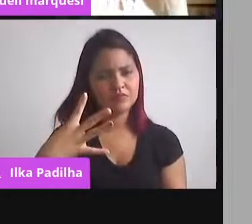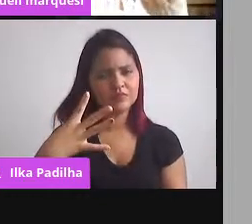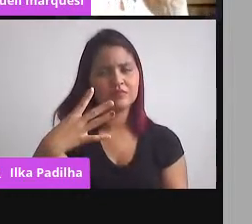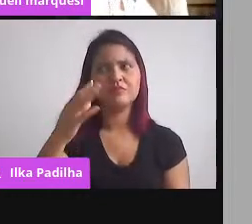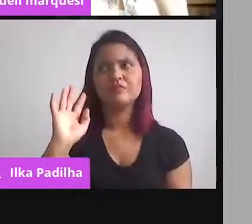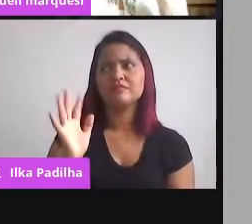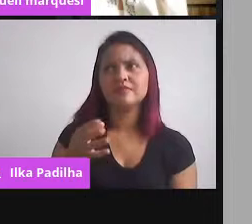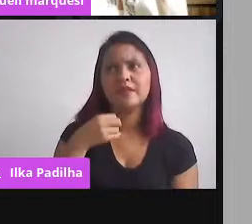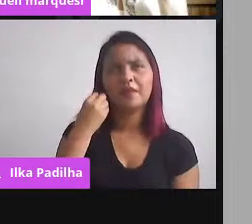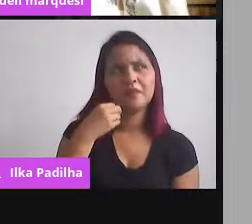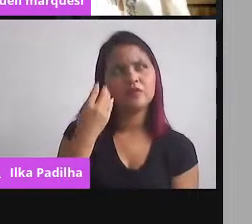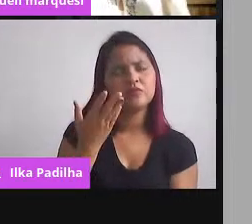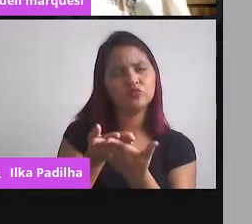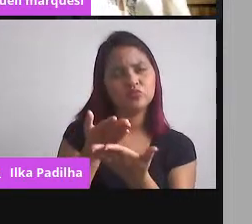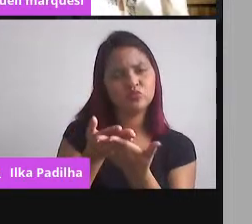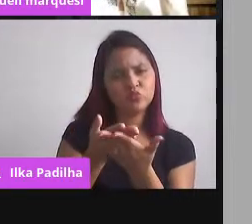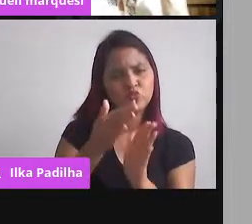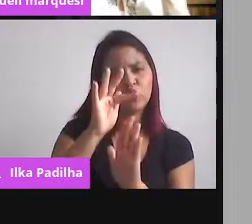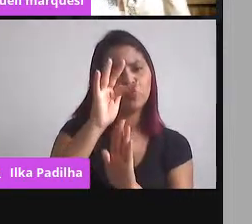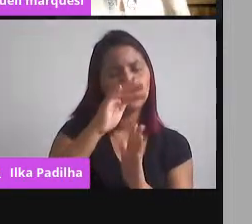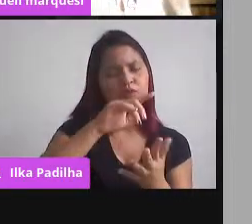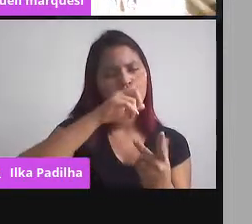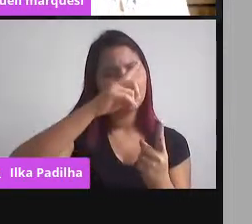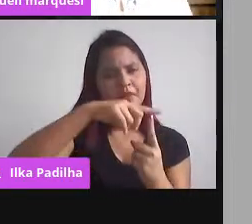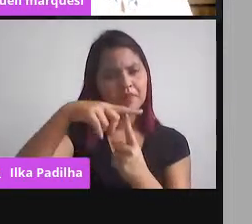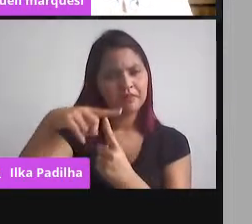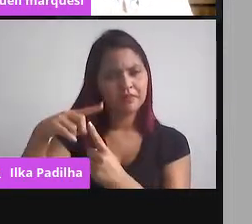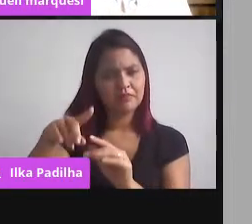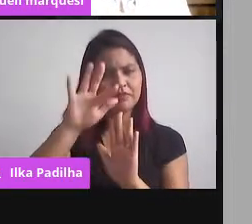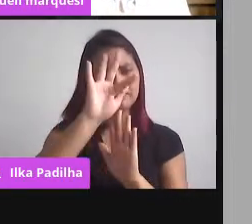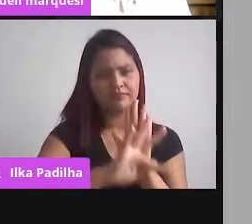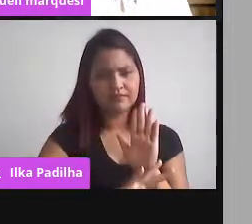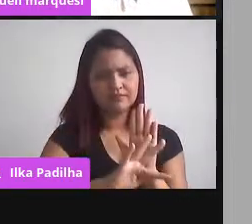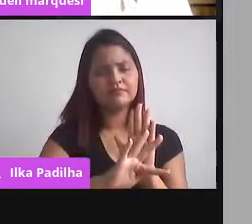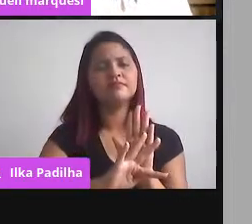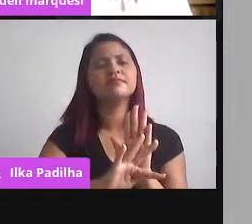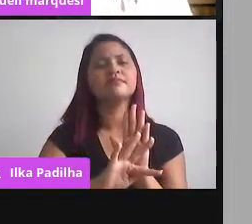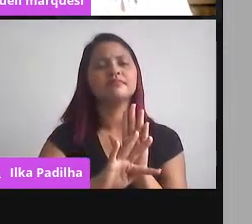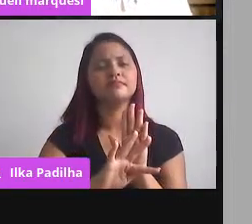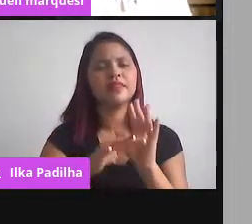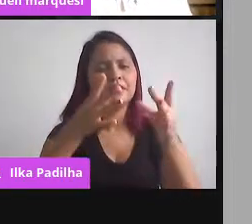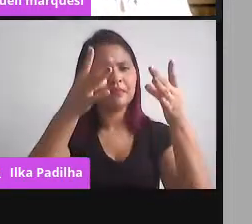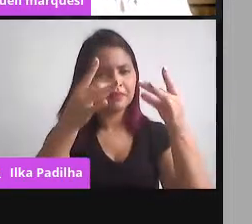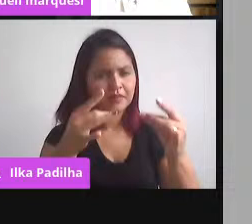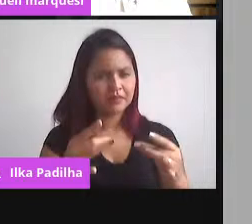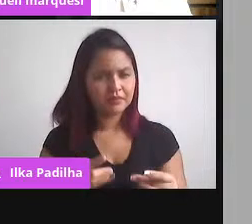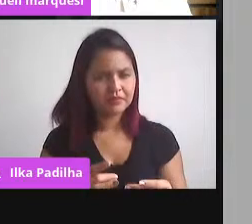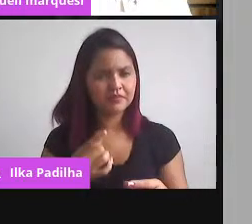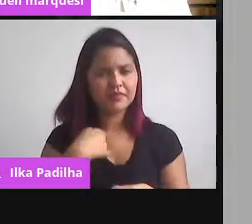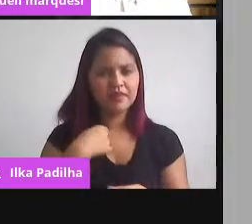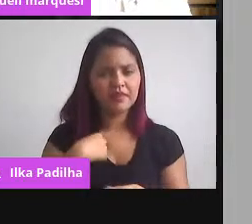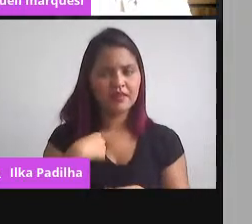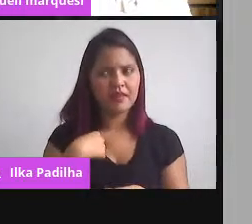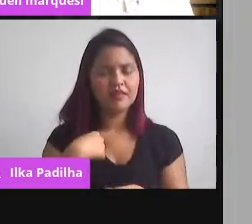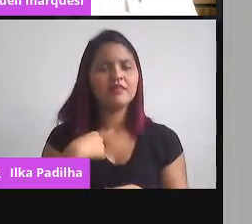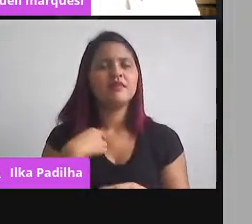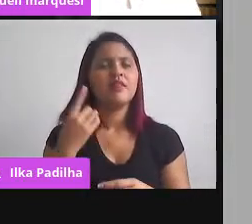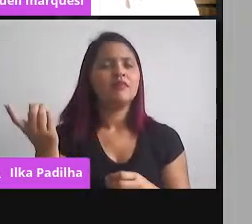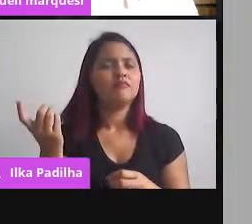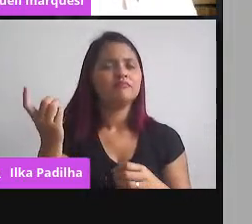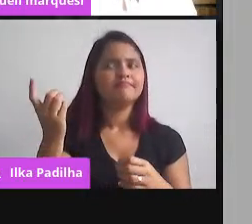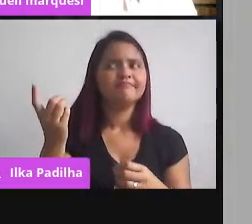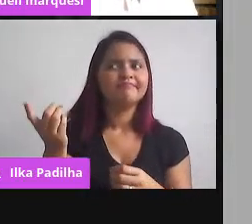de um estudo de tipologia textual voltado para o texto descritivo, em que eu retomei o trabalho de Conte, né?